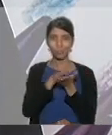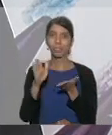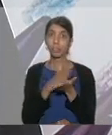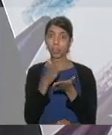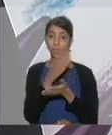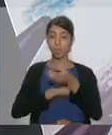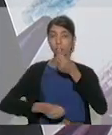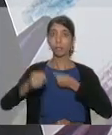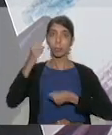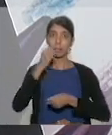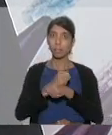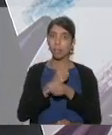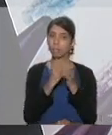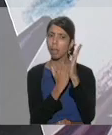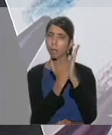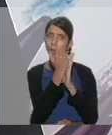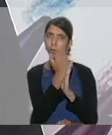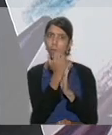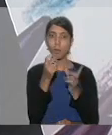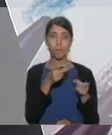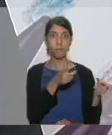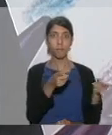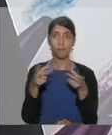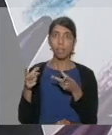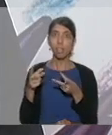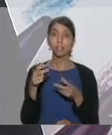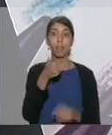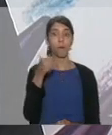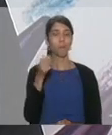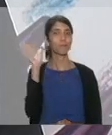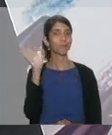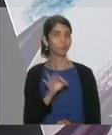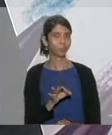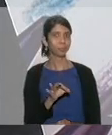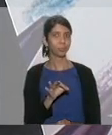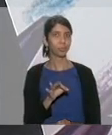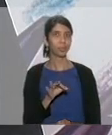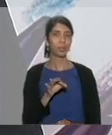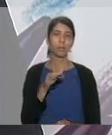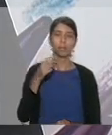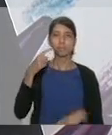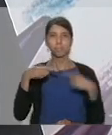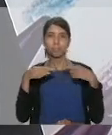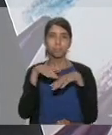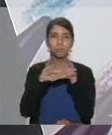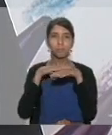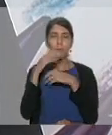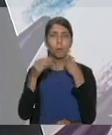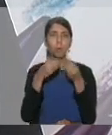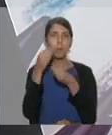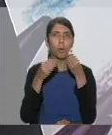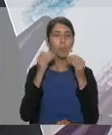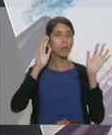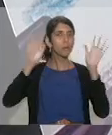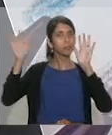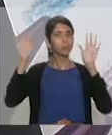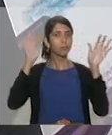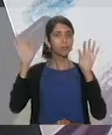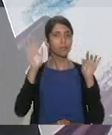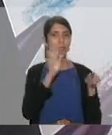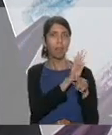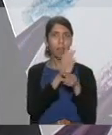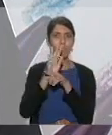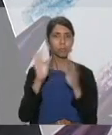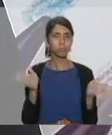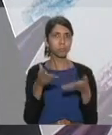no ano passado, o aumento de vendas para esse público foi de 11%. Para discutir a influência da ficção no imaginário